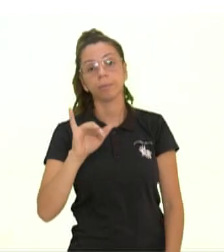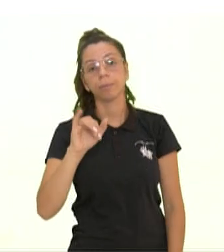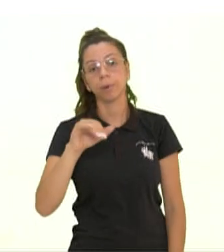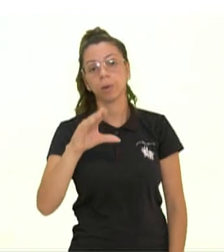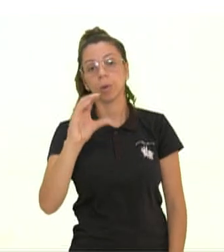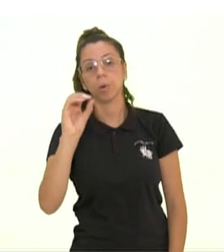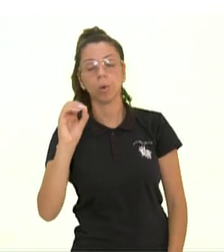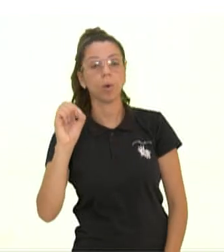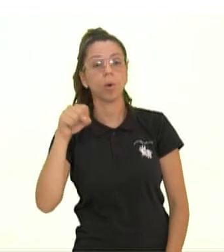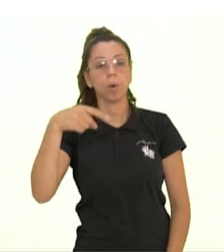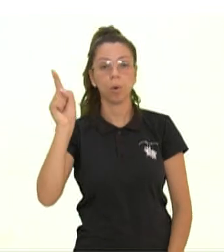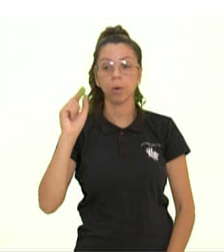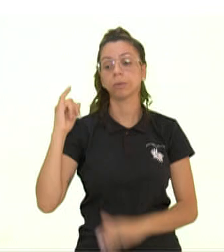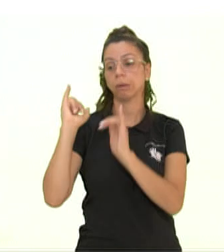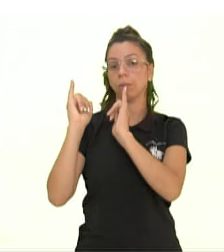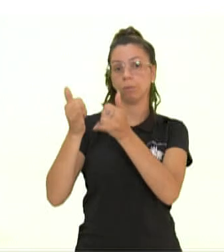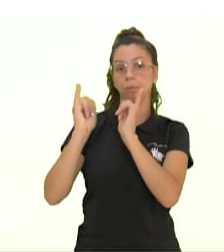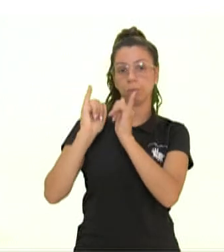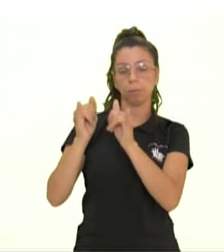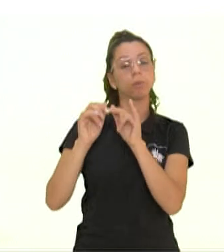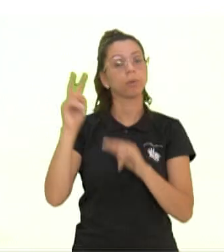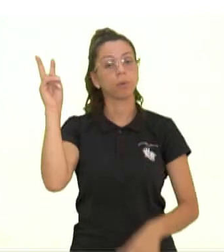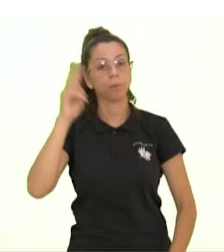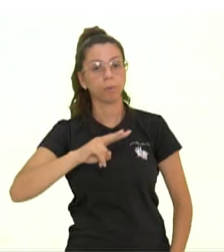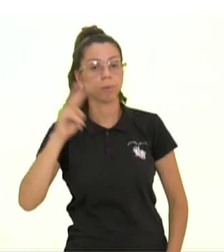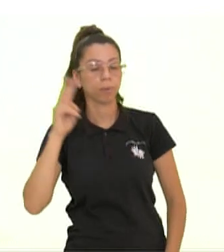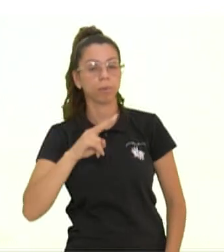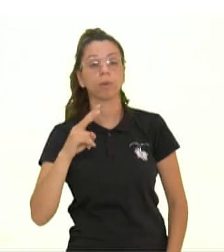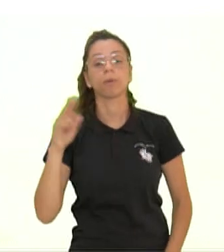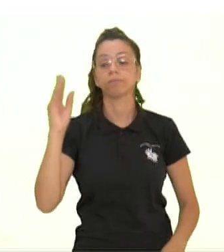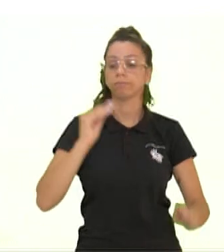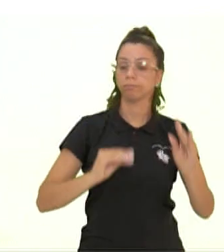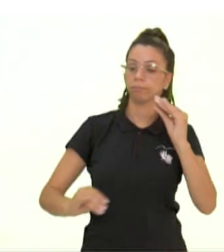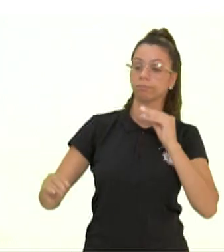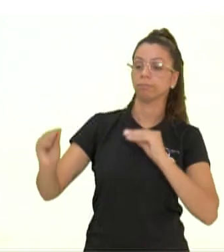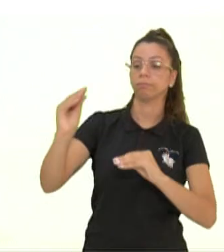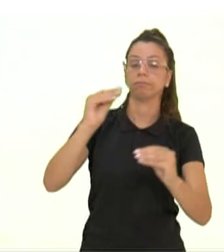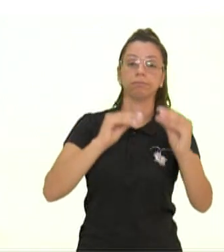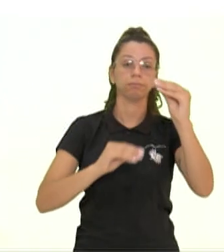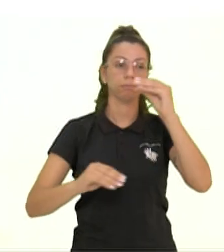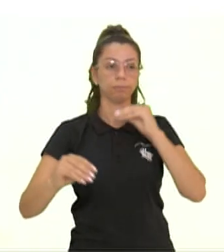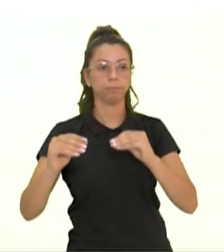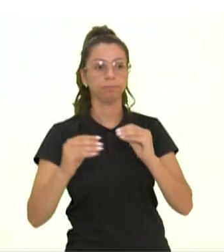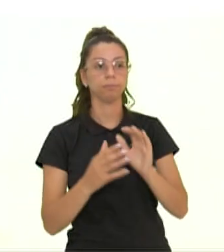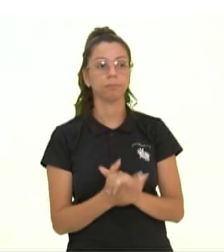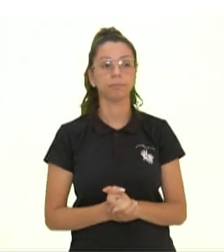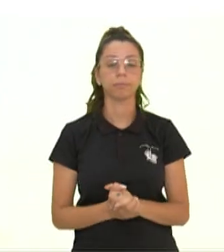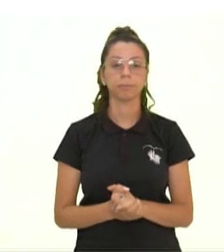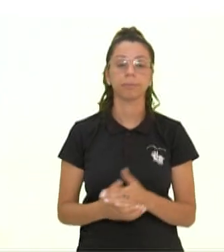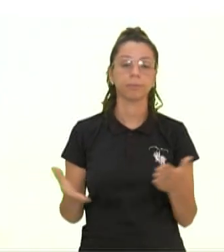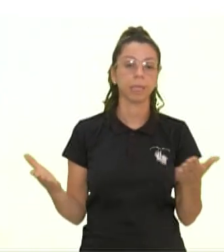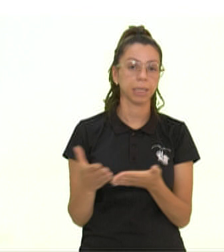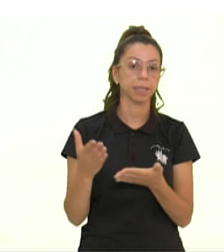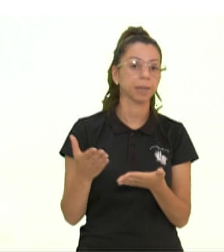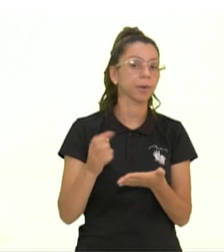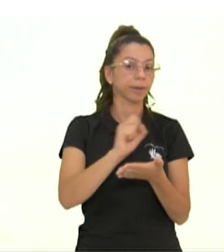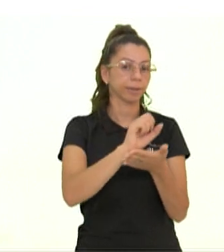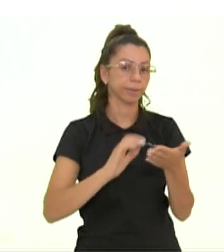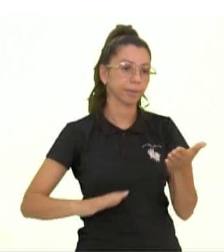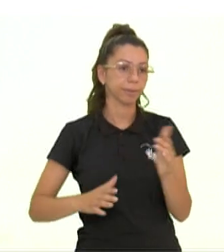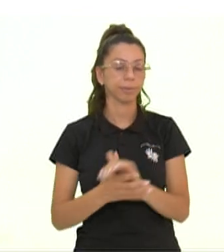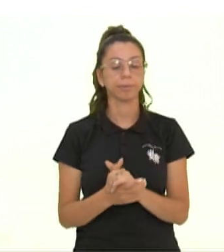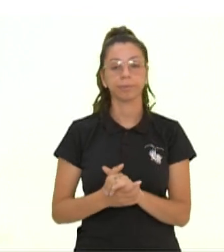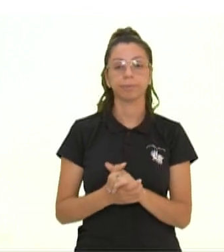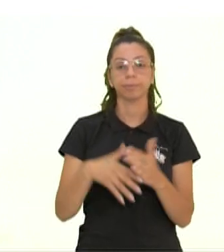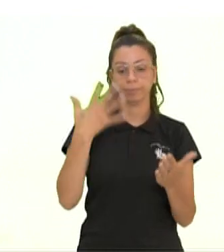contadores de história. Então, é uma cultura que vai trabalhar através da oralidade, da fala. Então, atividade.